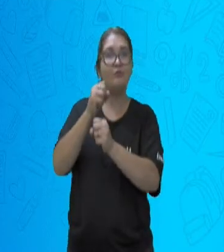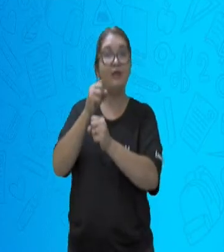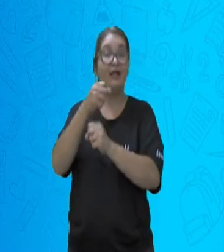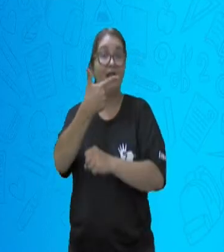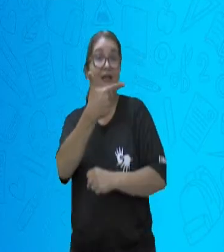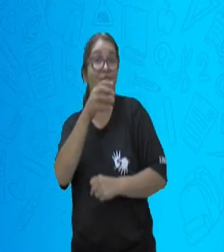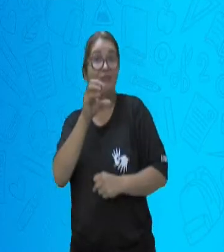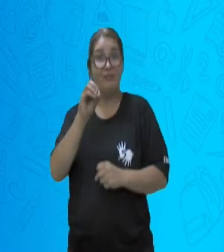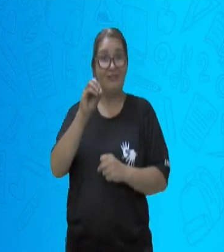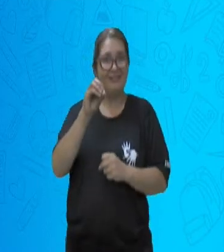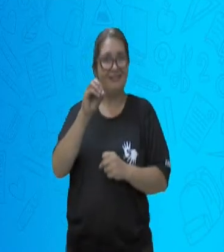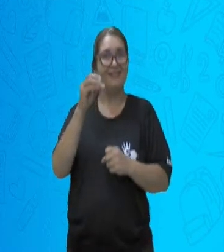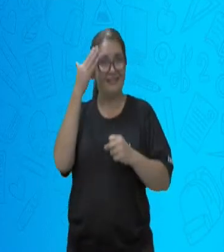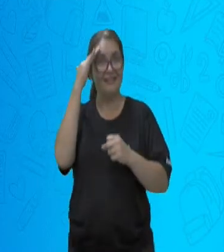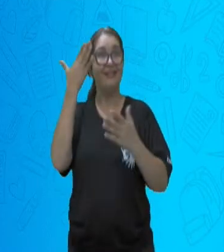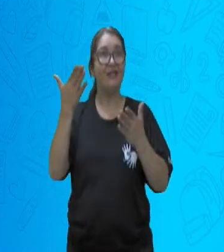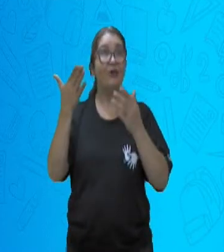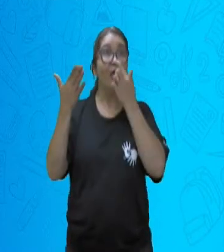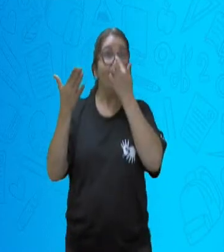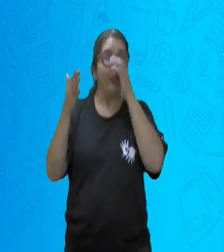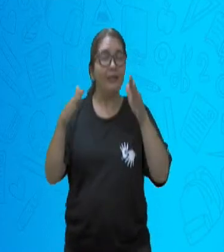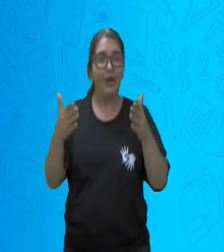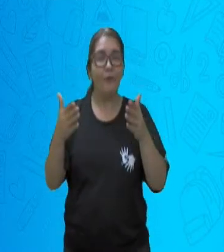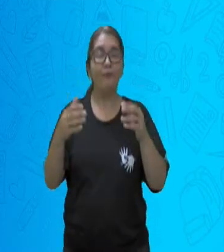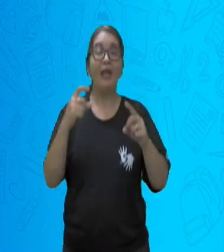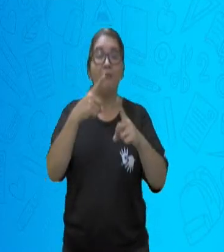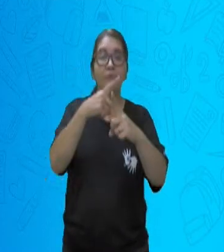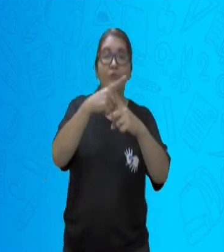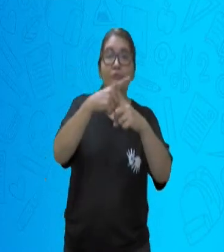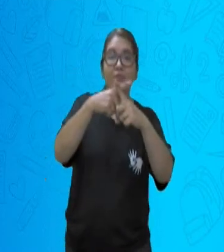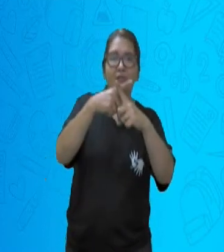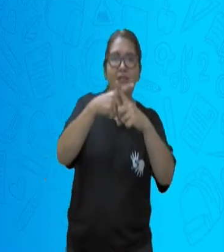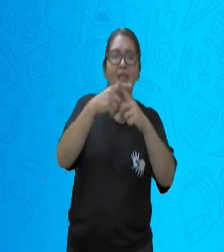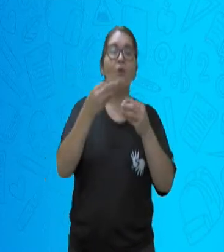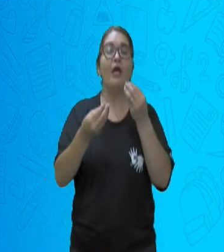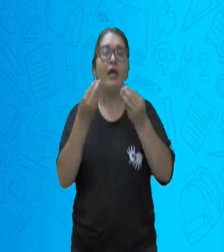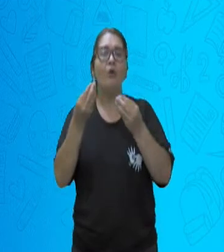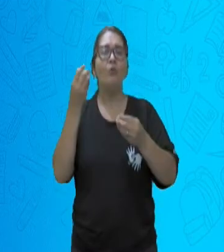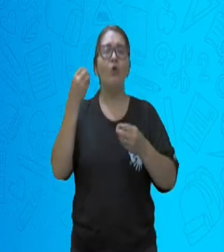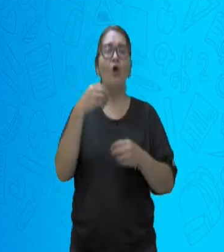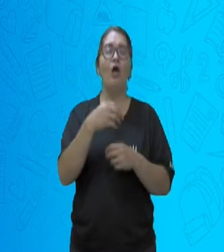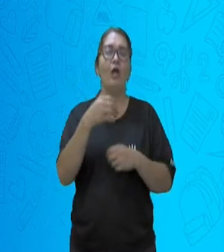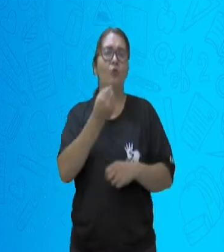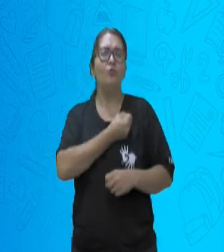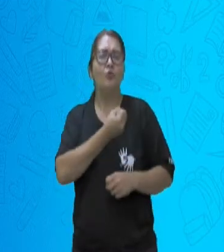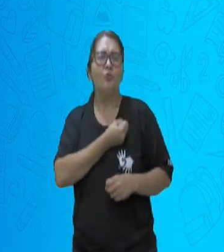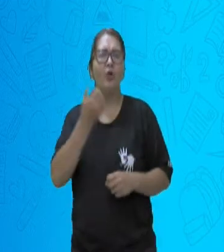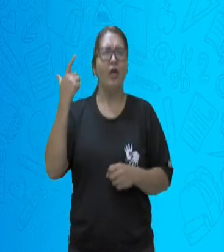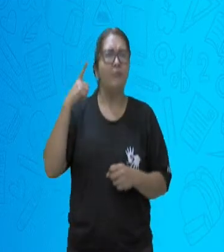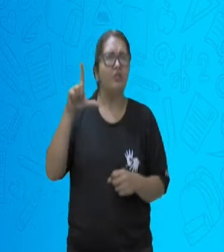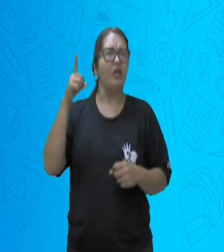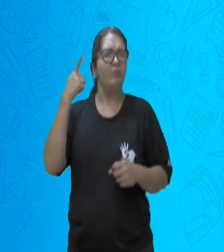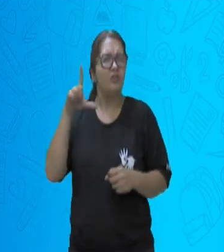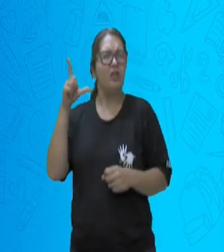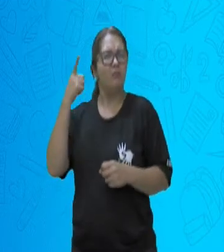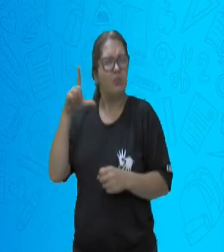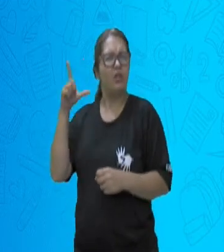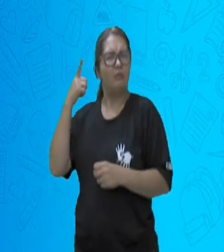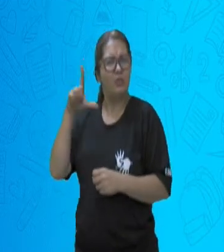a soma de um número. Então, 2 vezes 4 é a mesma coisa